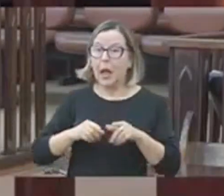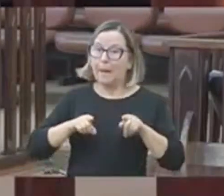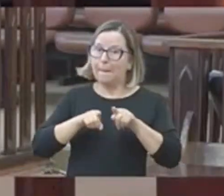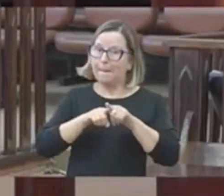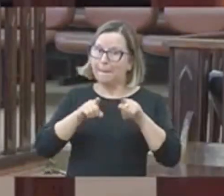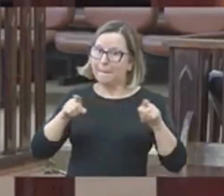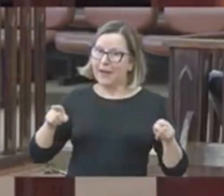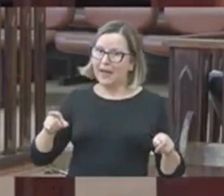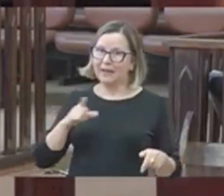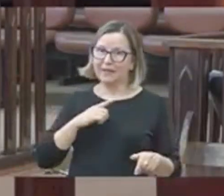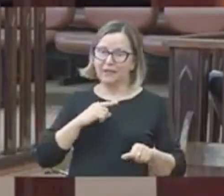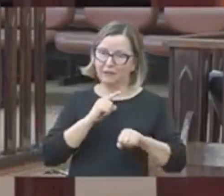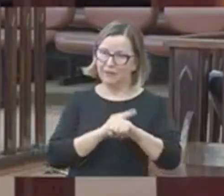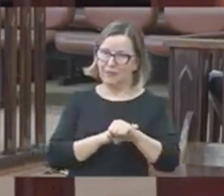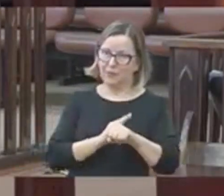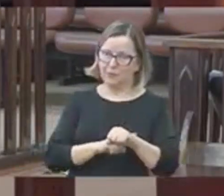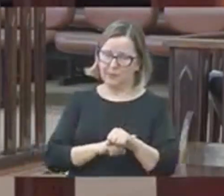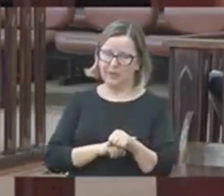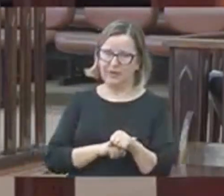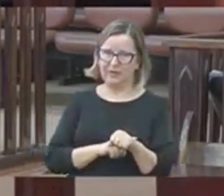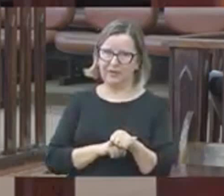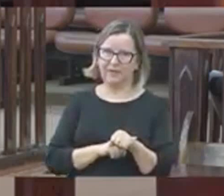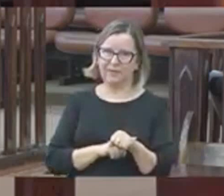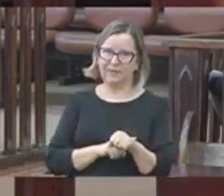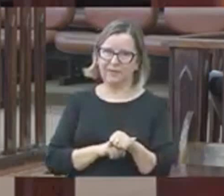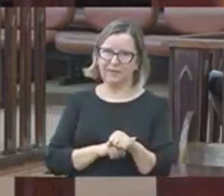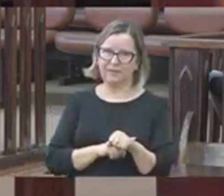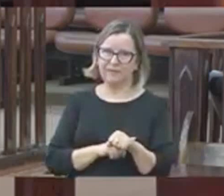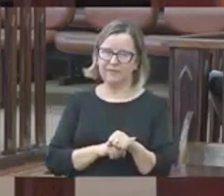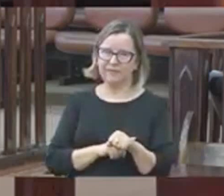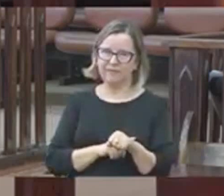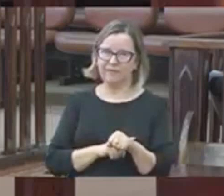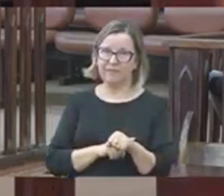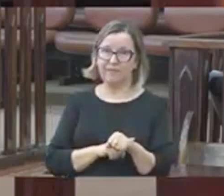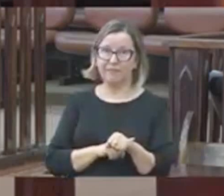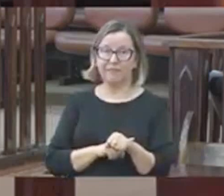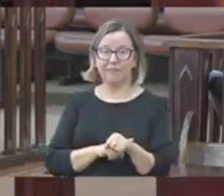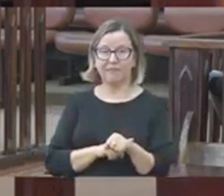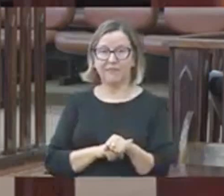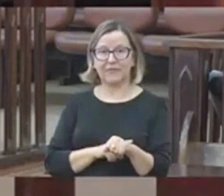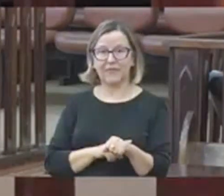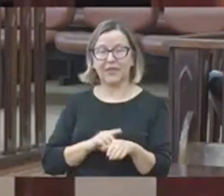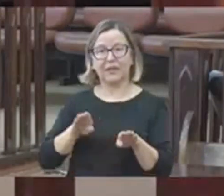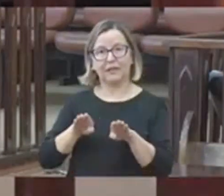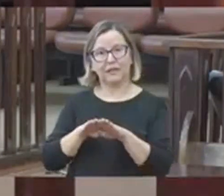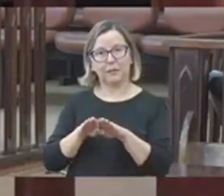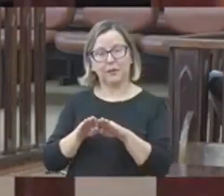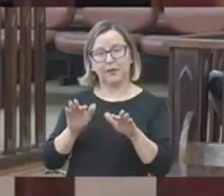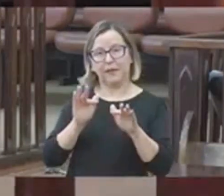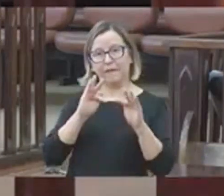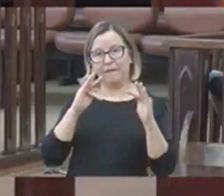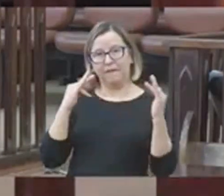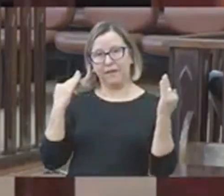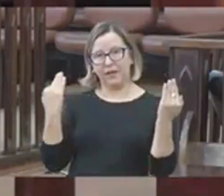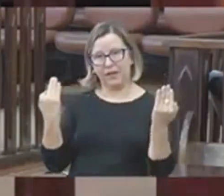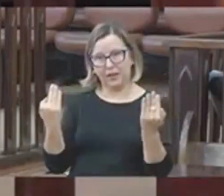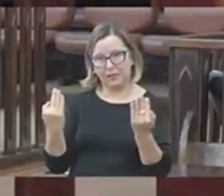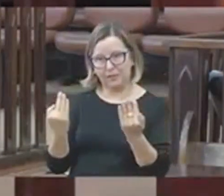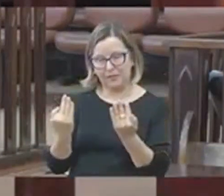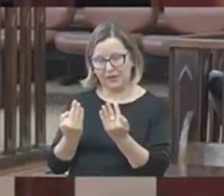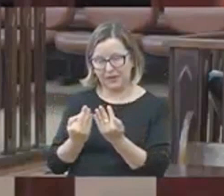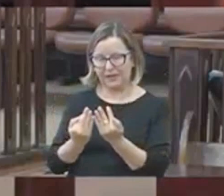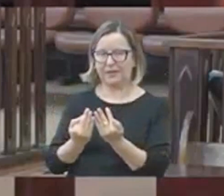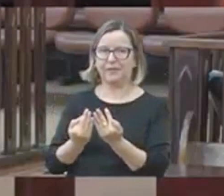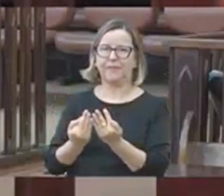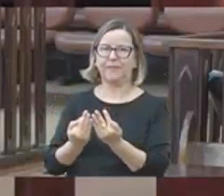momento que, inclusive, na família, e principalmente esse é o ponto nosso de